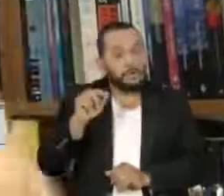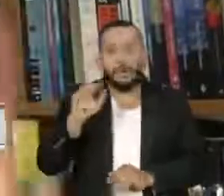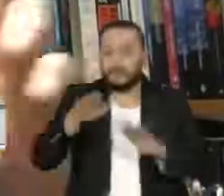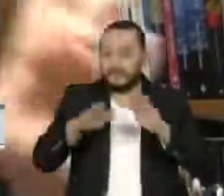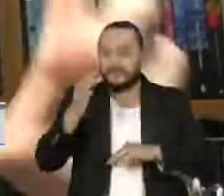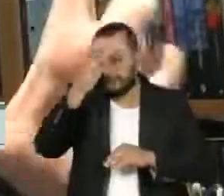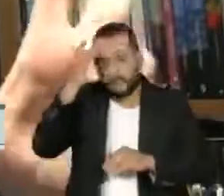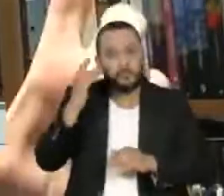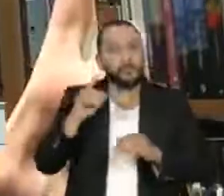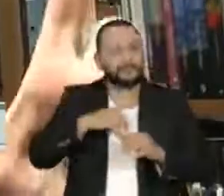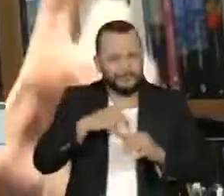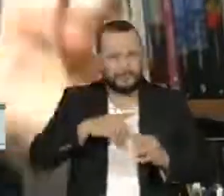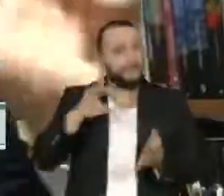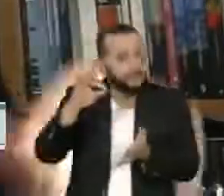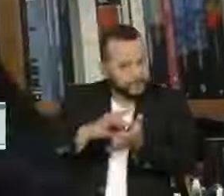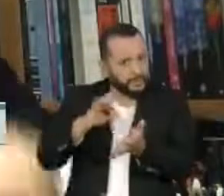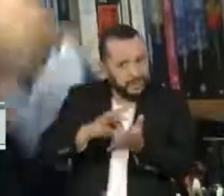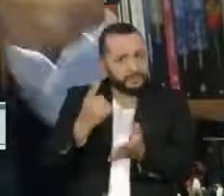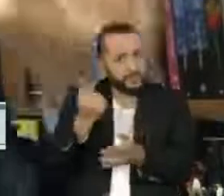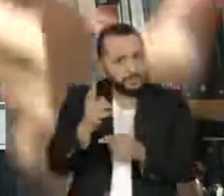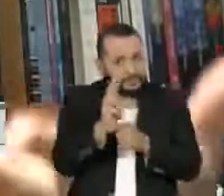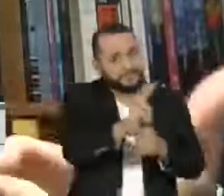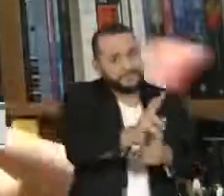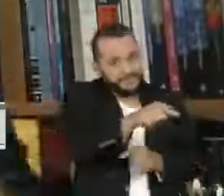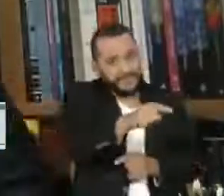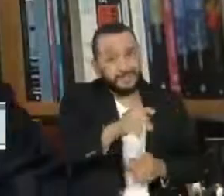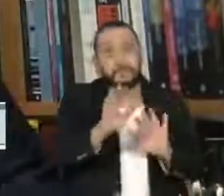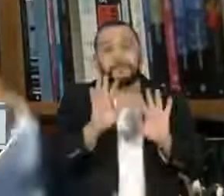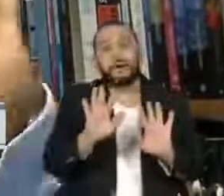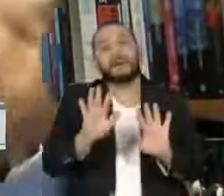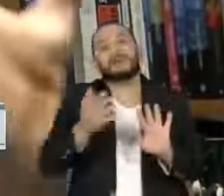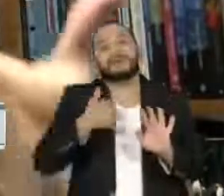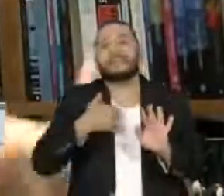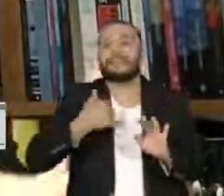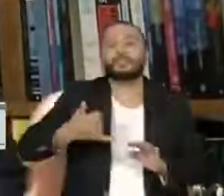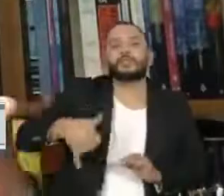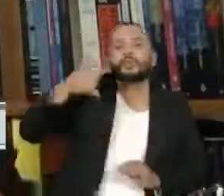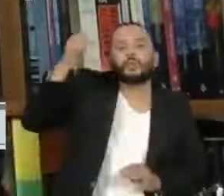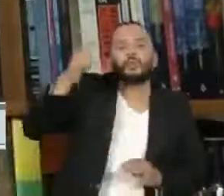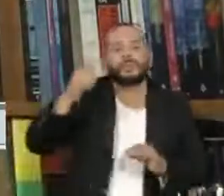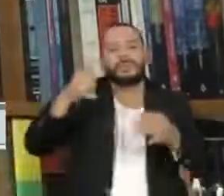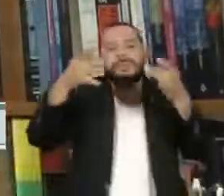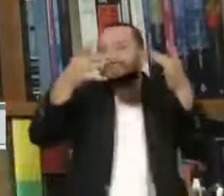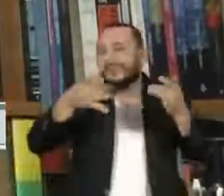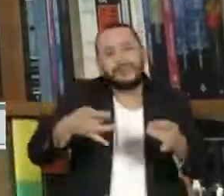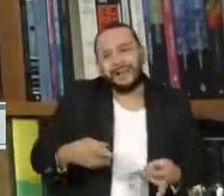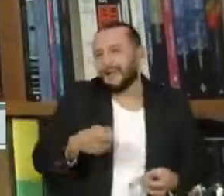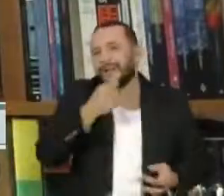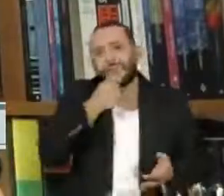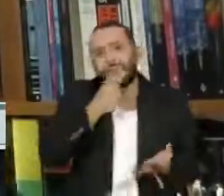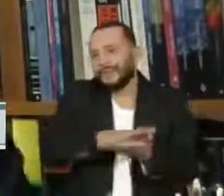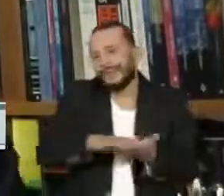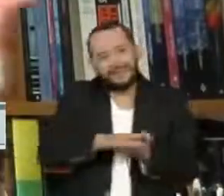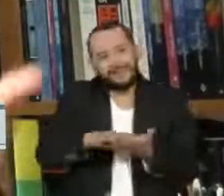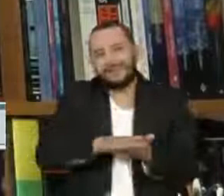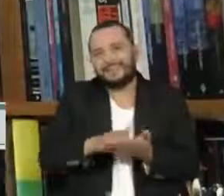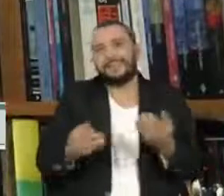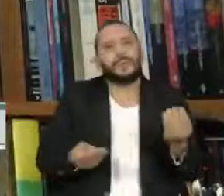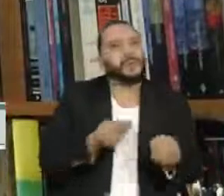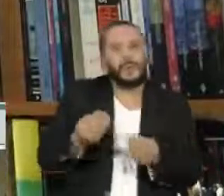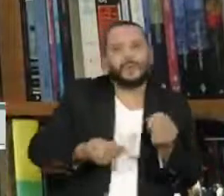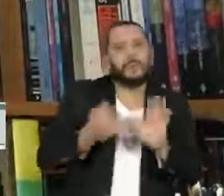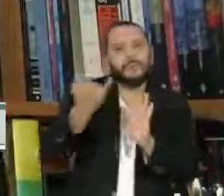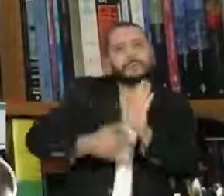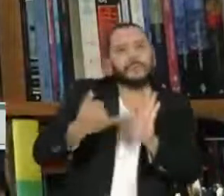oferta verdadeira de crédito, sem esclarecer exatamente qual é a parcela da renda que vai ser comprometida, qual é a taxa